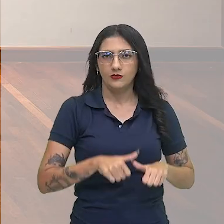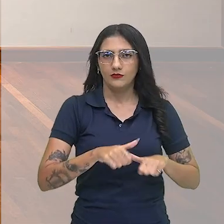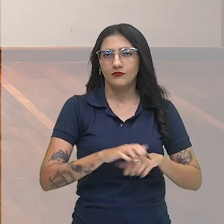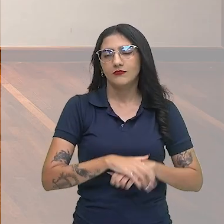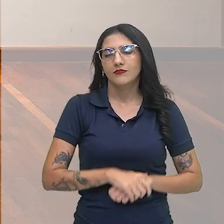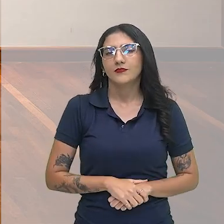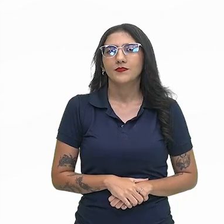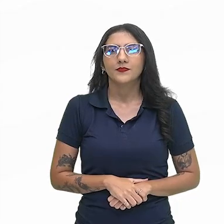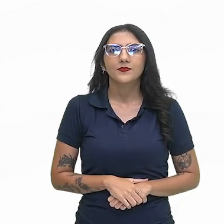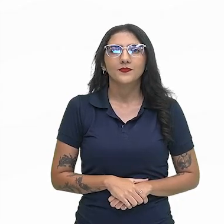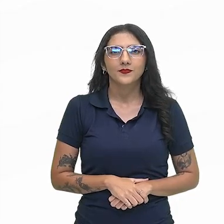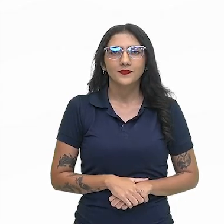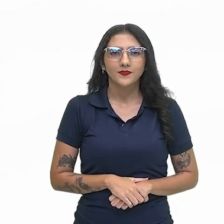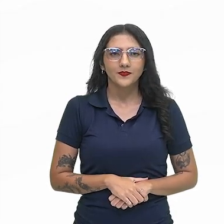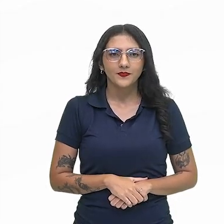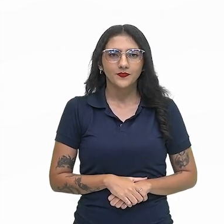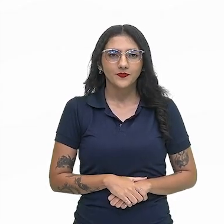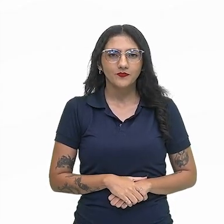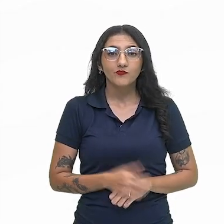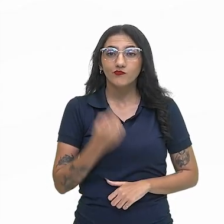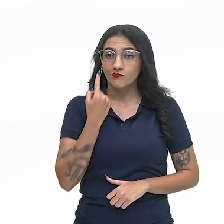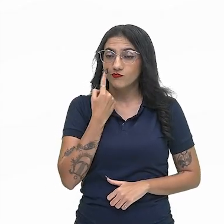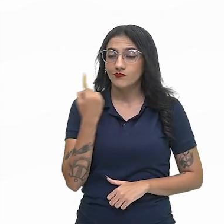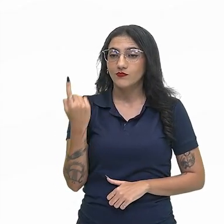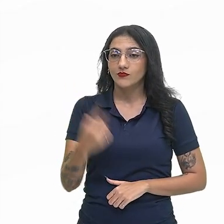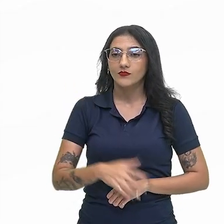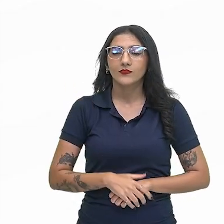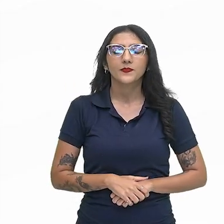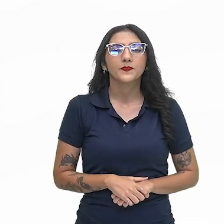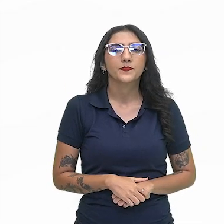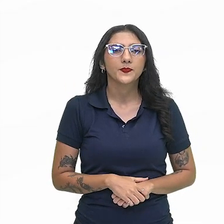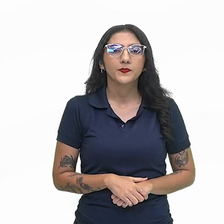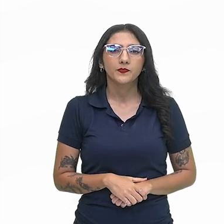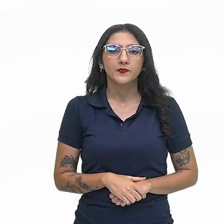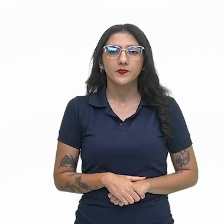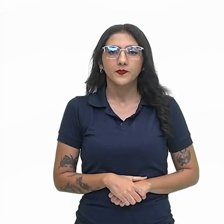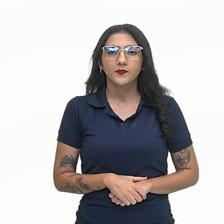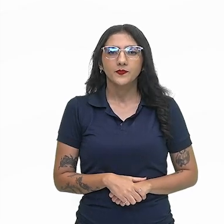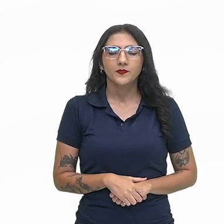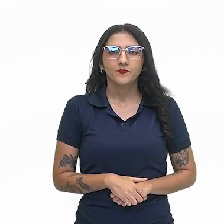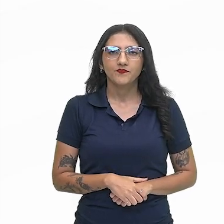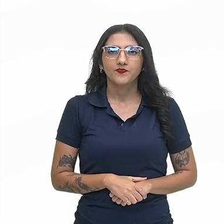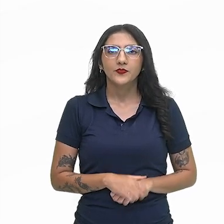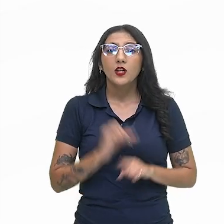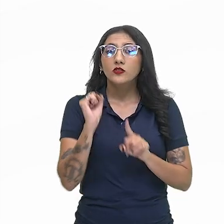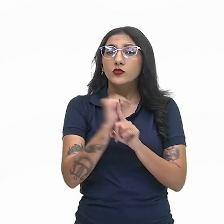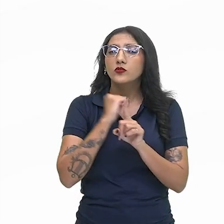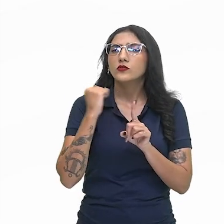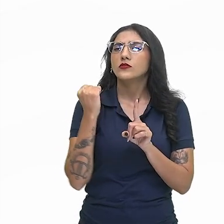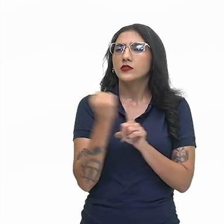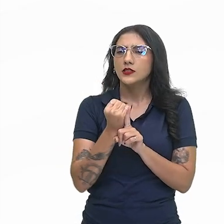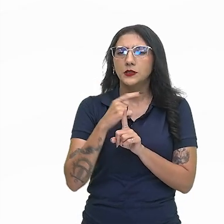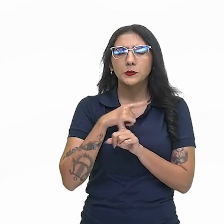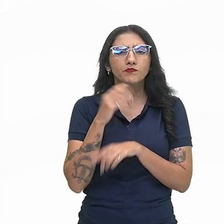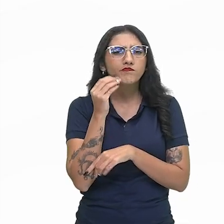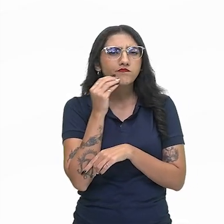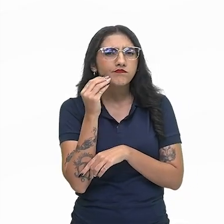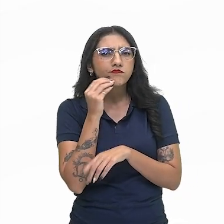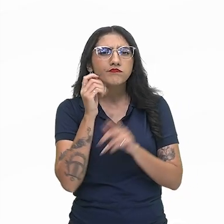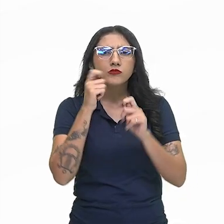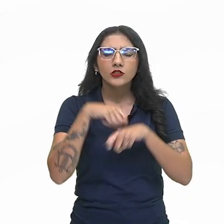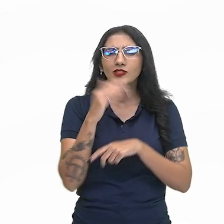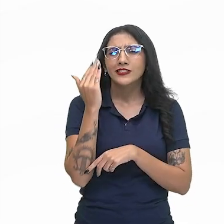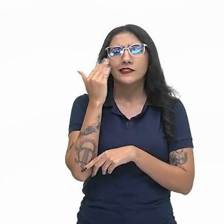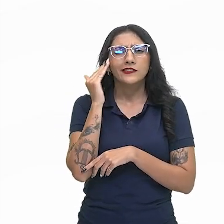certo? Vamos lá, então, vejam lá. A sociologia, ela busca compreender, né? Qual é